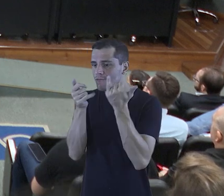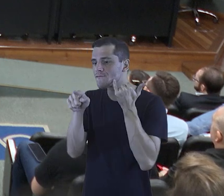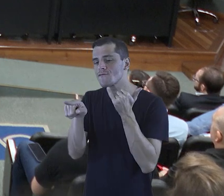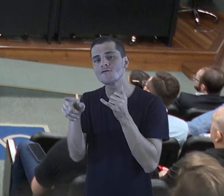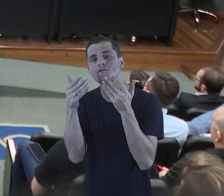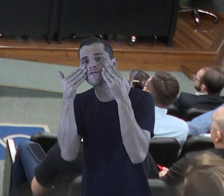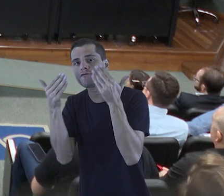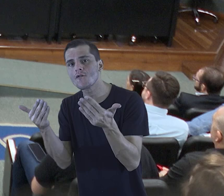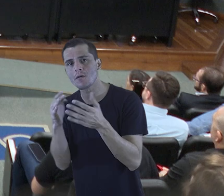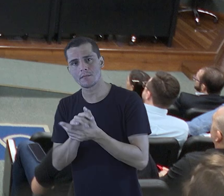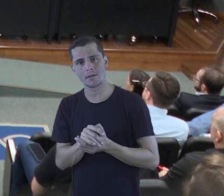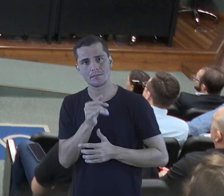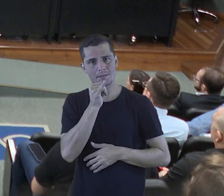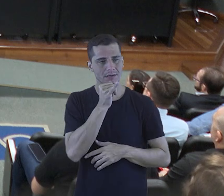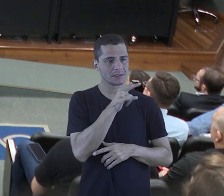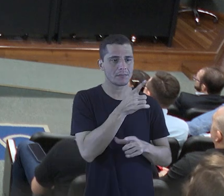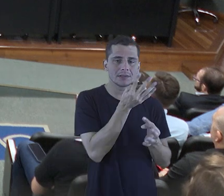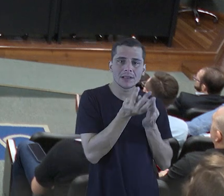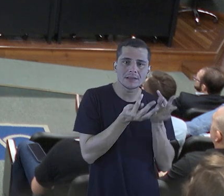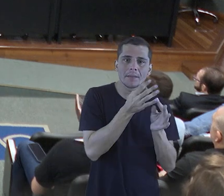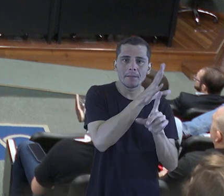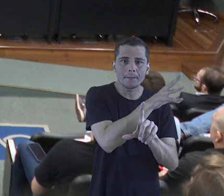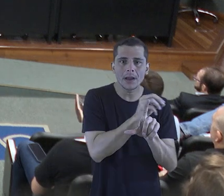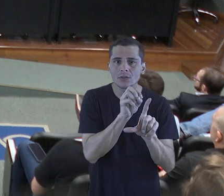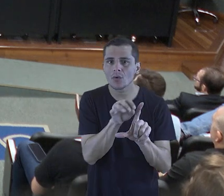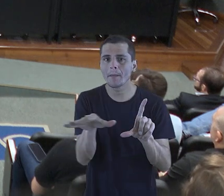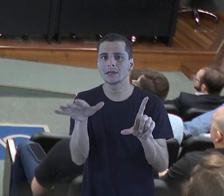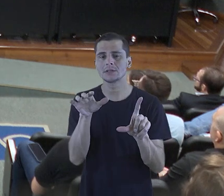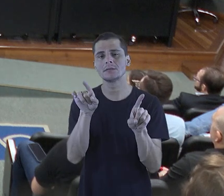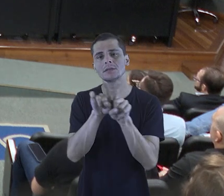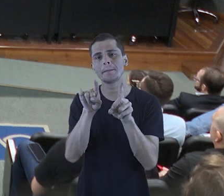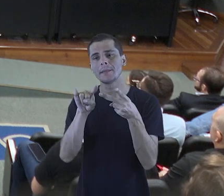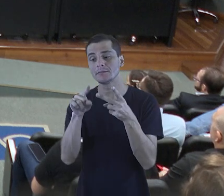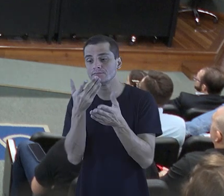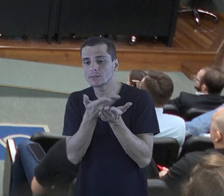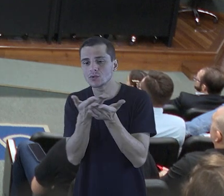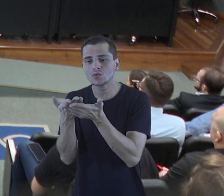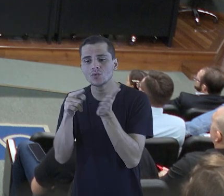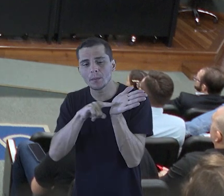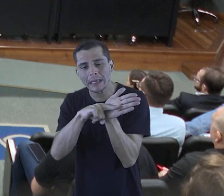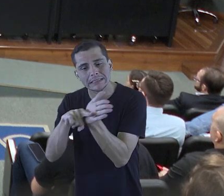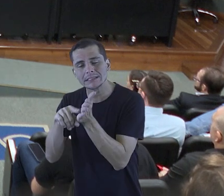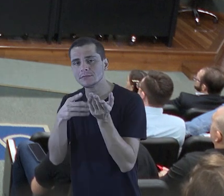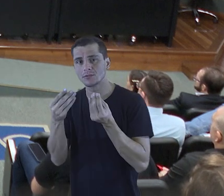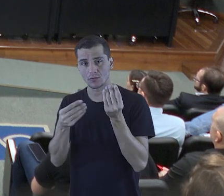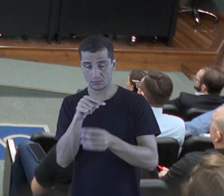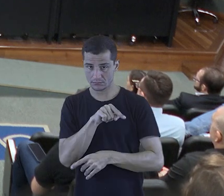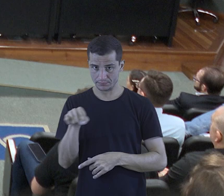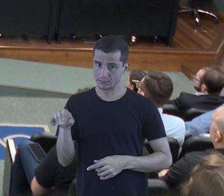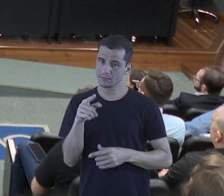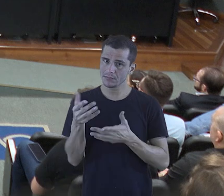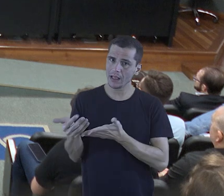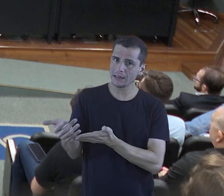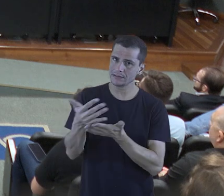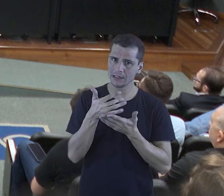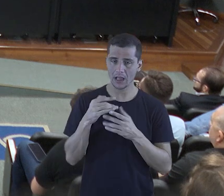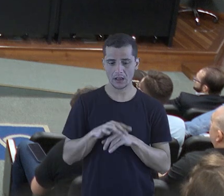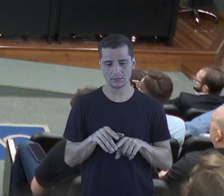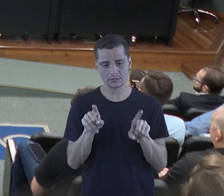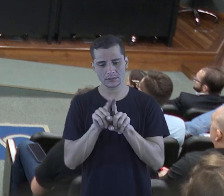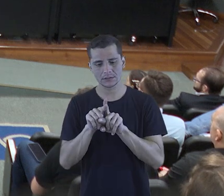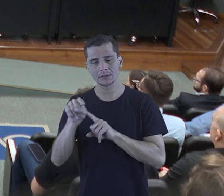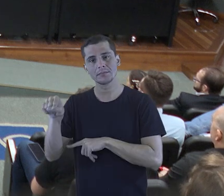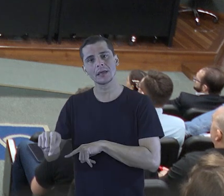hipóteses. Cumprimento de obrigação legal, tratamento compartilhado, realização de estudos por órgão de pesquisa, porque os dados vão ser